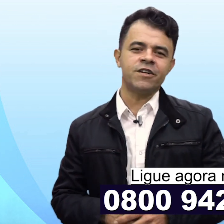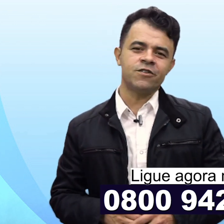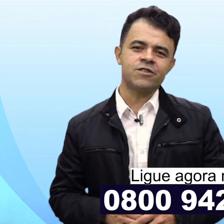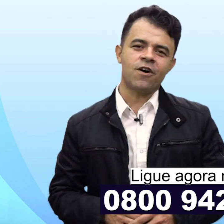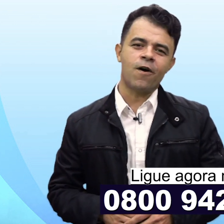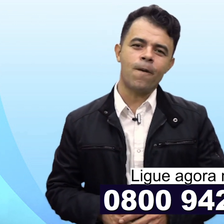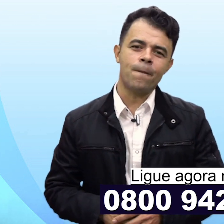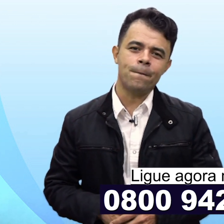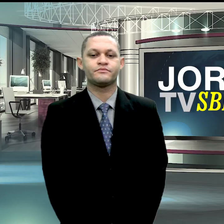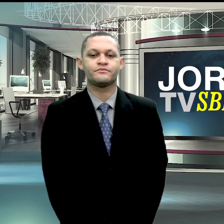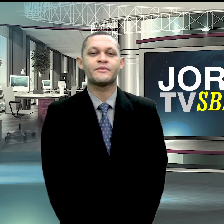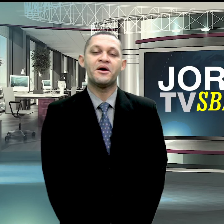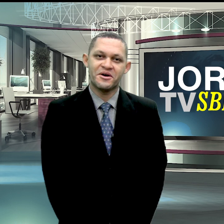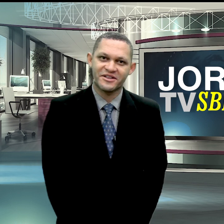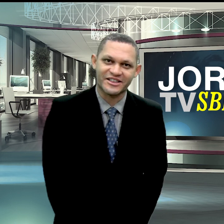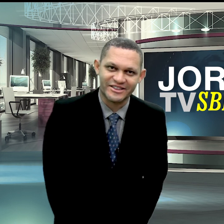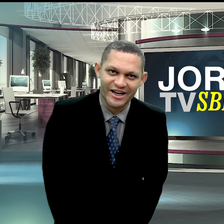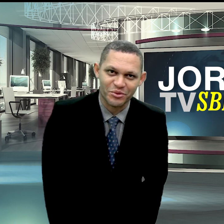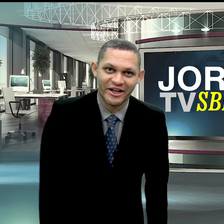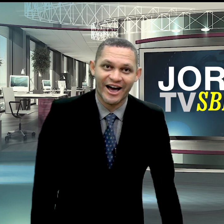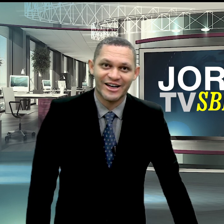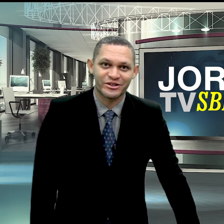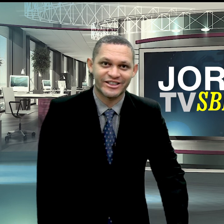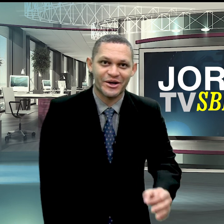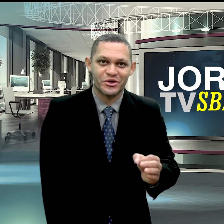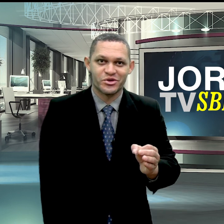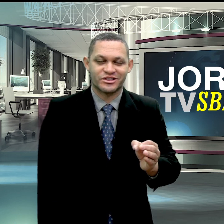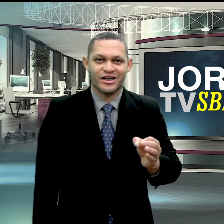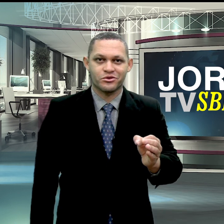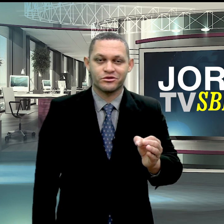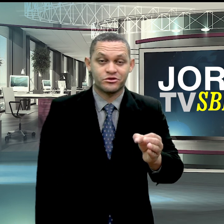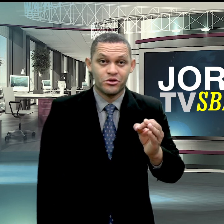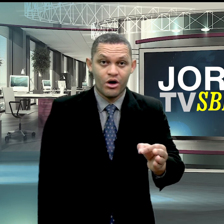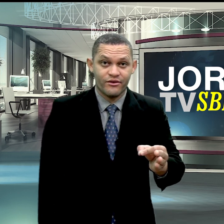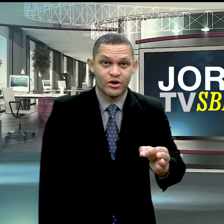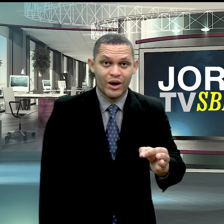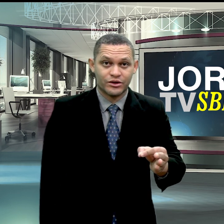0800-942-0455, Nilson. Tá certo, obrigado.